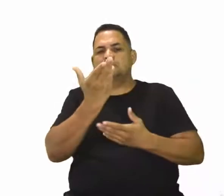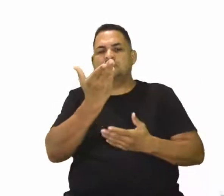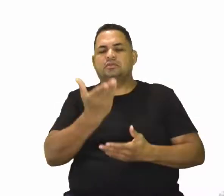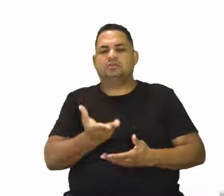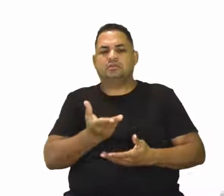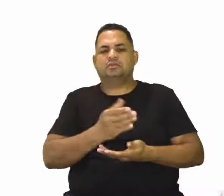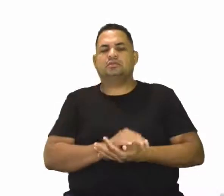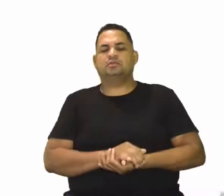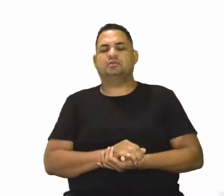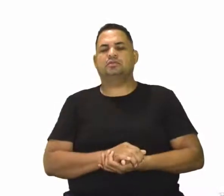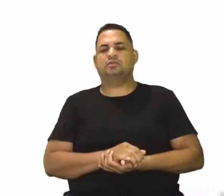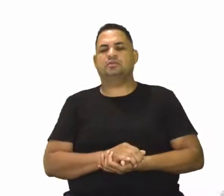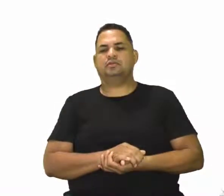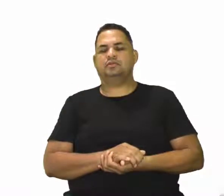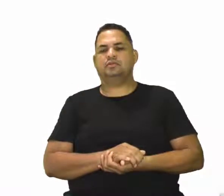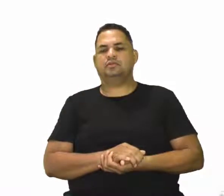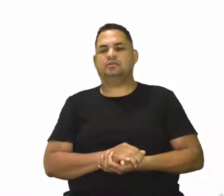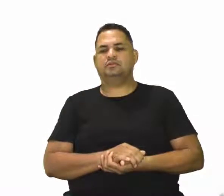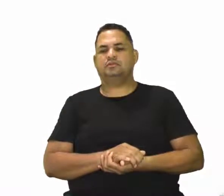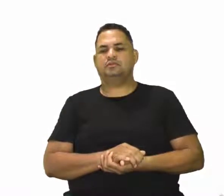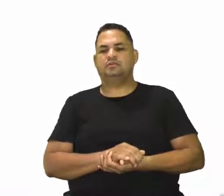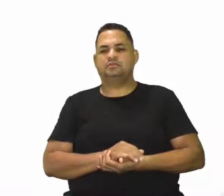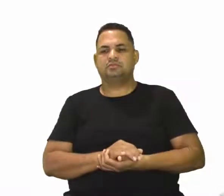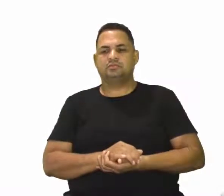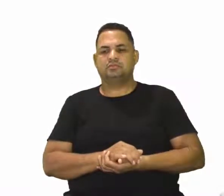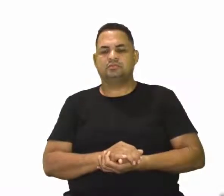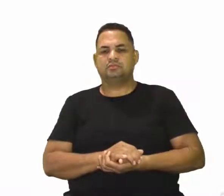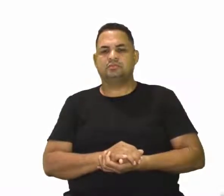estão ali, uma juntinha da outra,